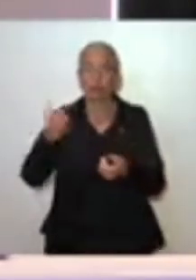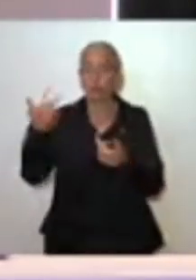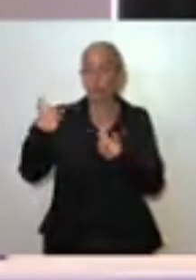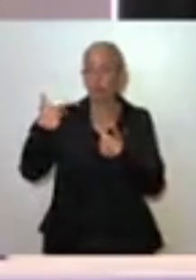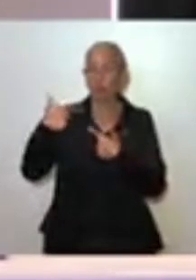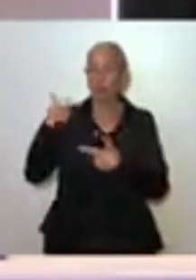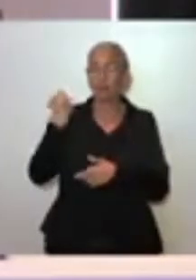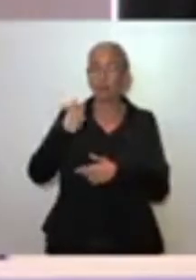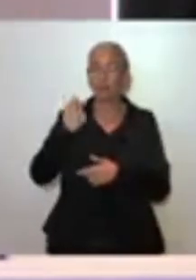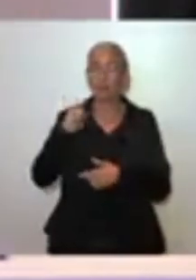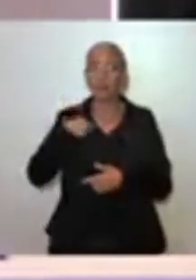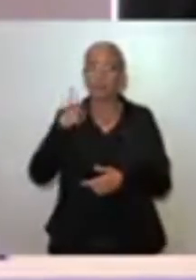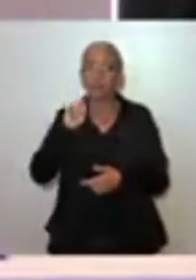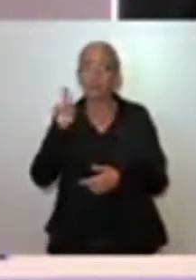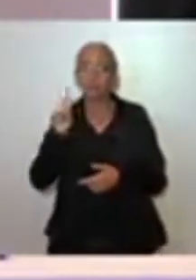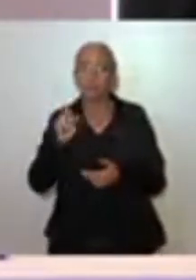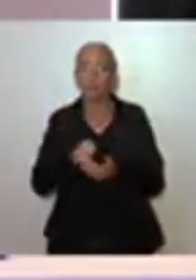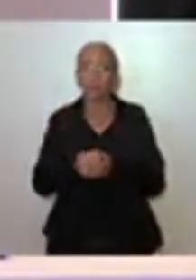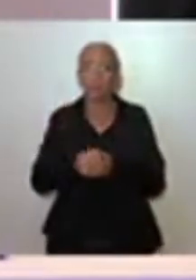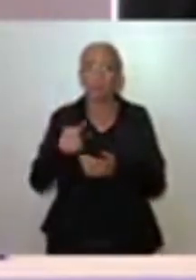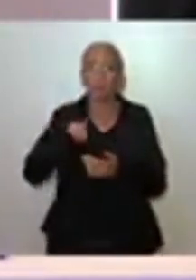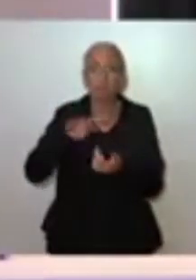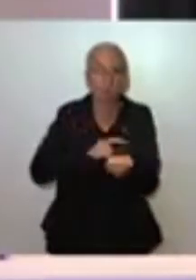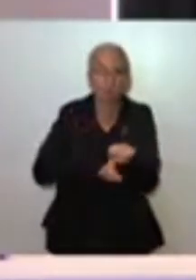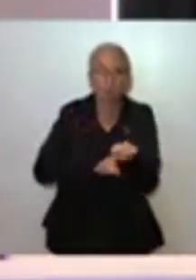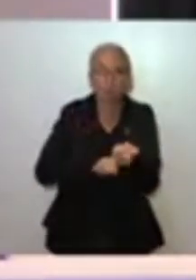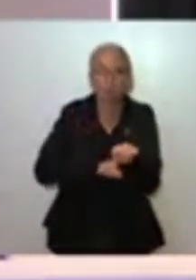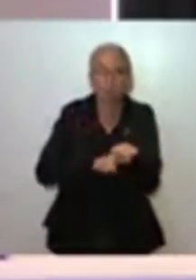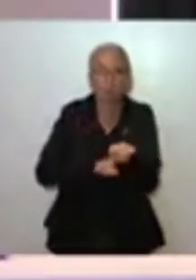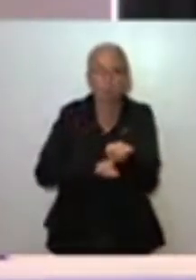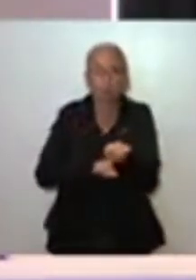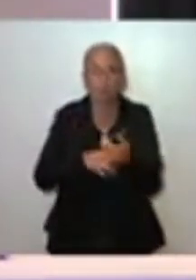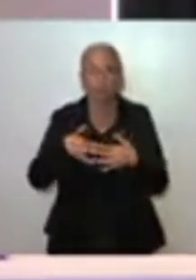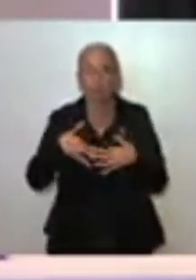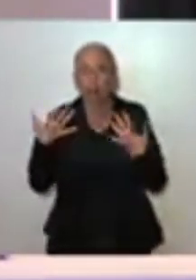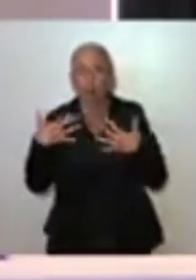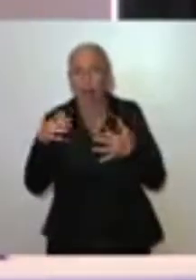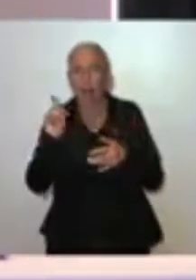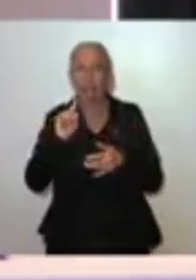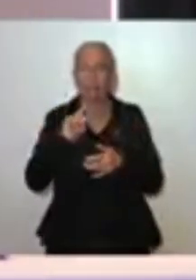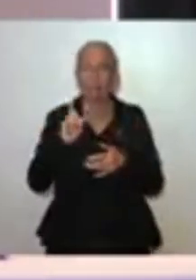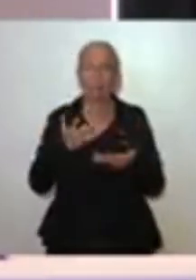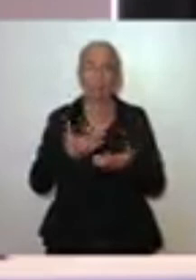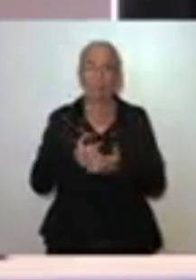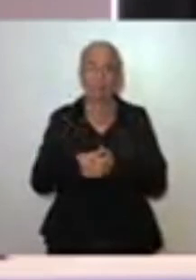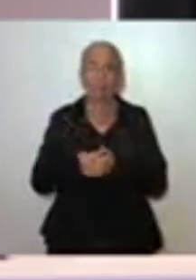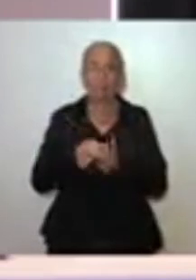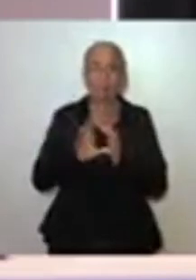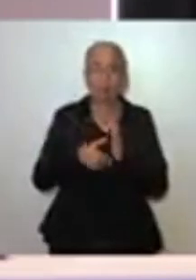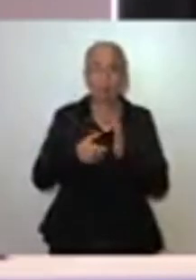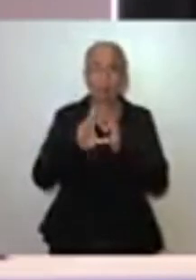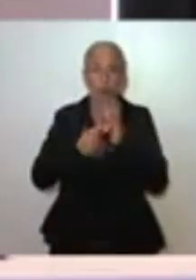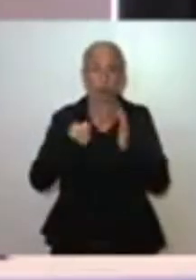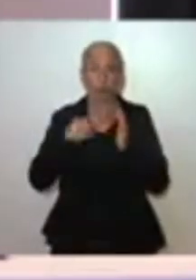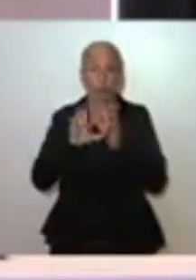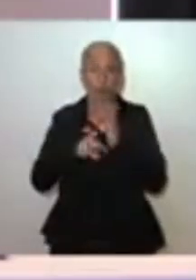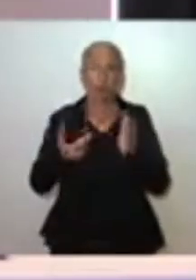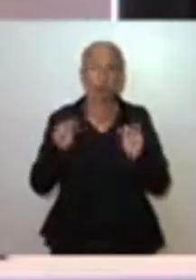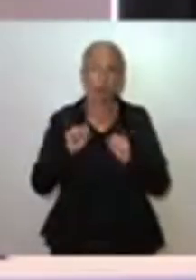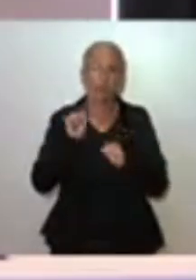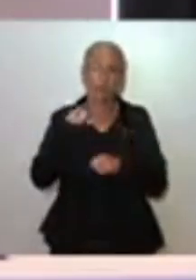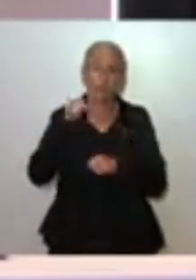eu não sou mas eu também não fico ofendido entendeu Não acho que seja o pé dele espere que eu sou corrupta eu fico ofendido